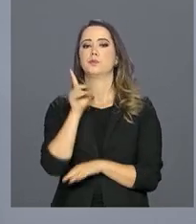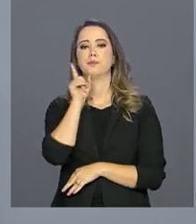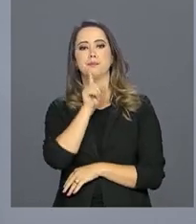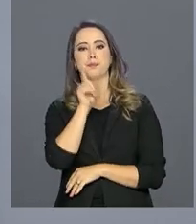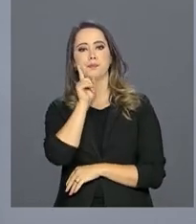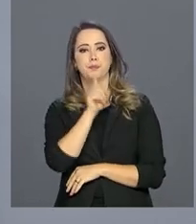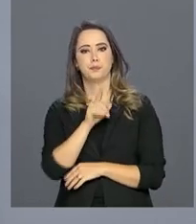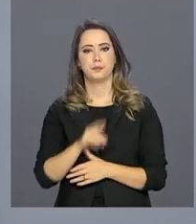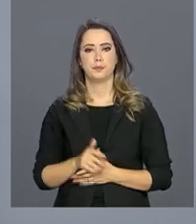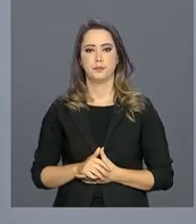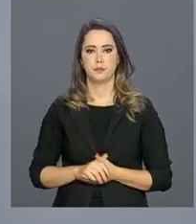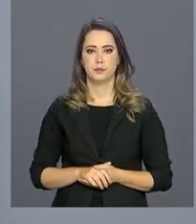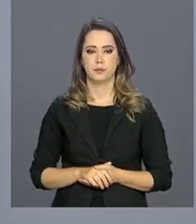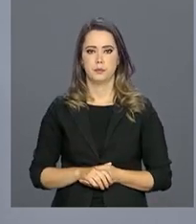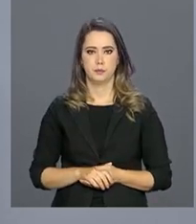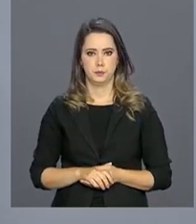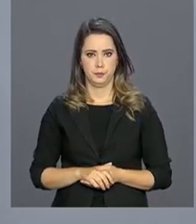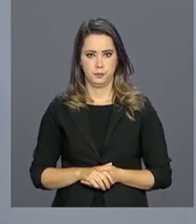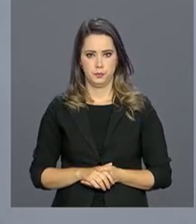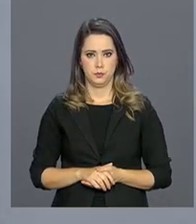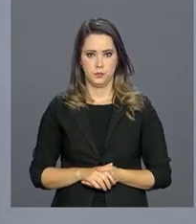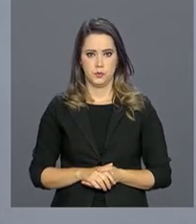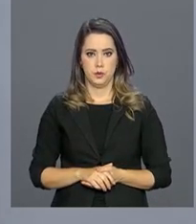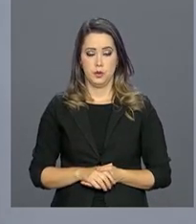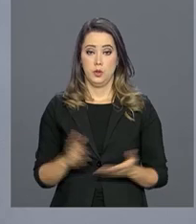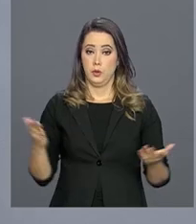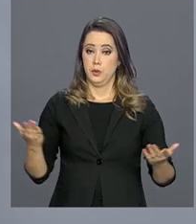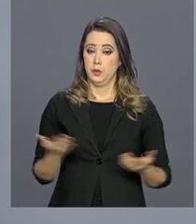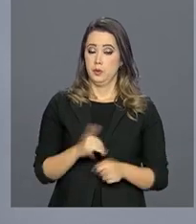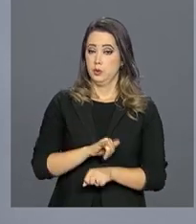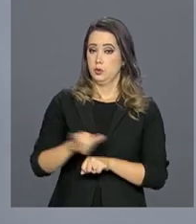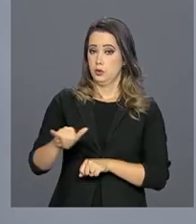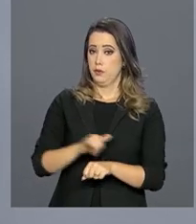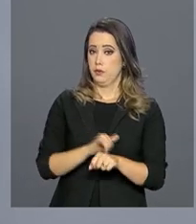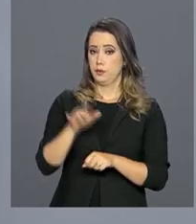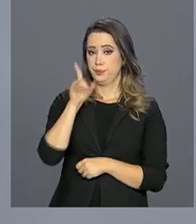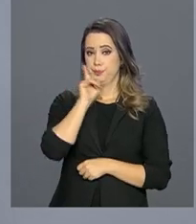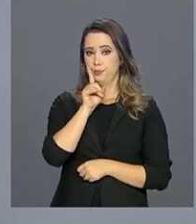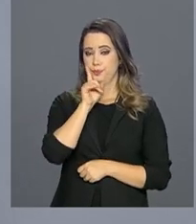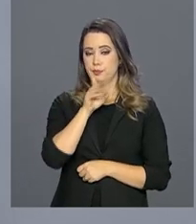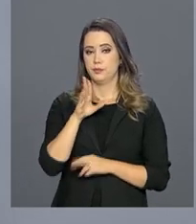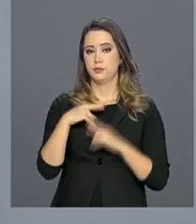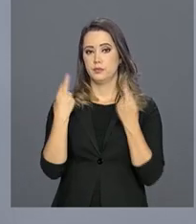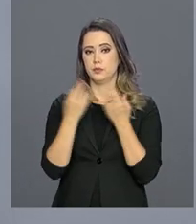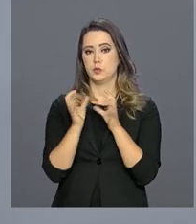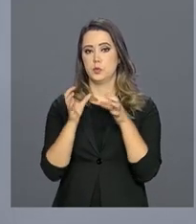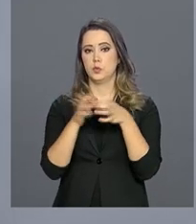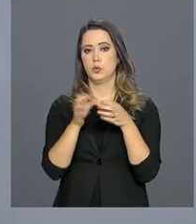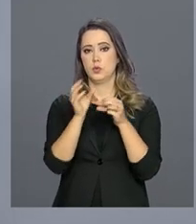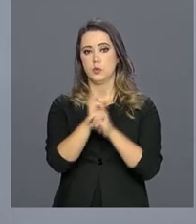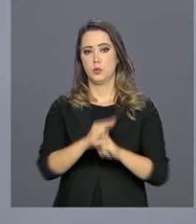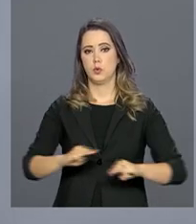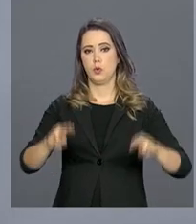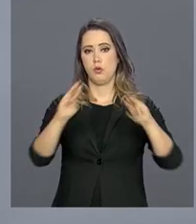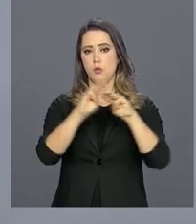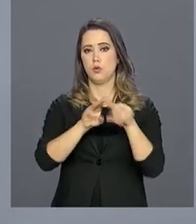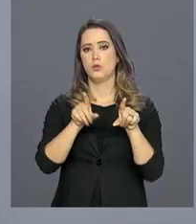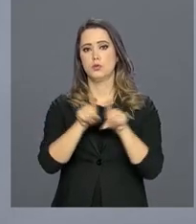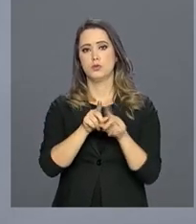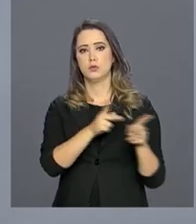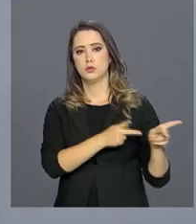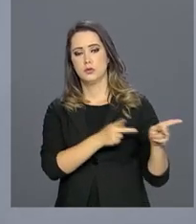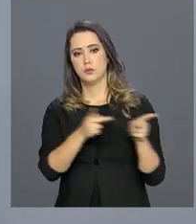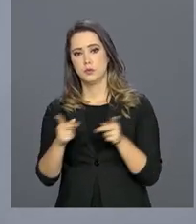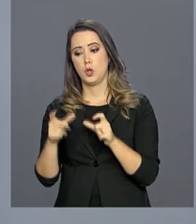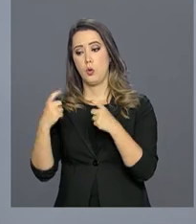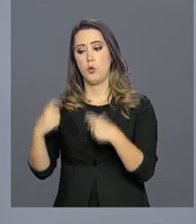a fronteira entre o méxico e os estados unidos hoje em nova york ele se reúne com representantes da organização das nações unidas